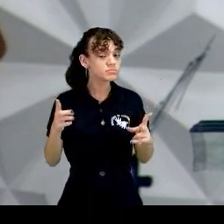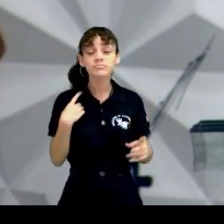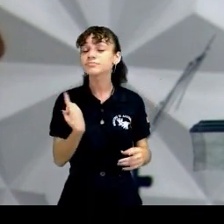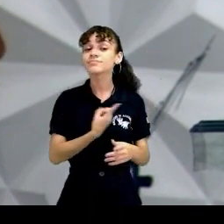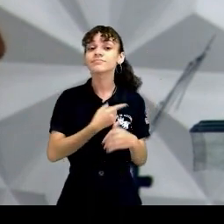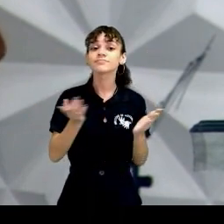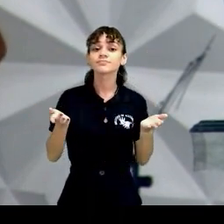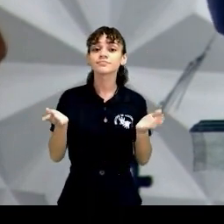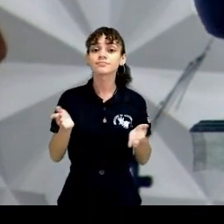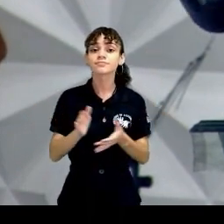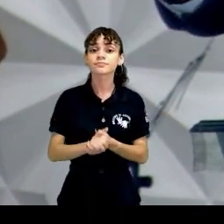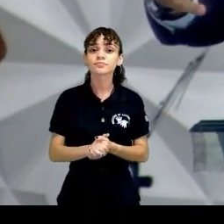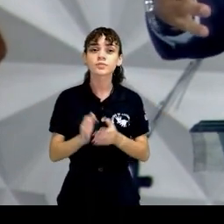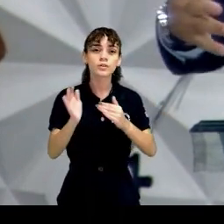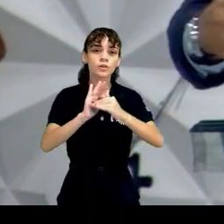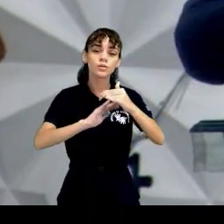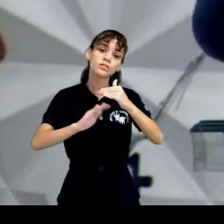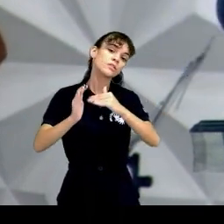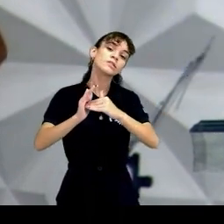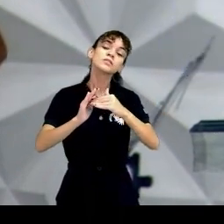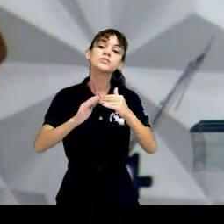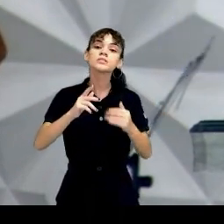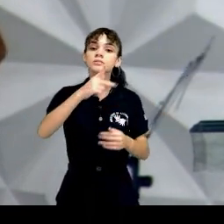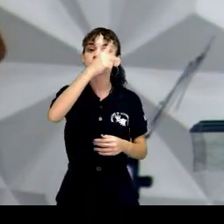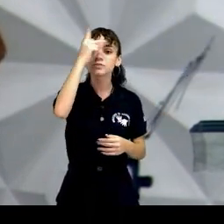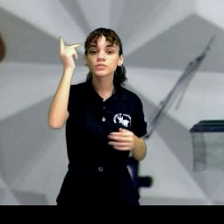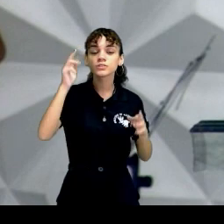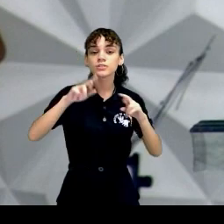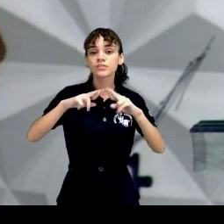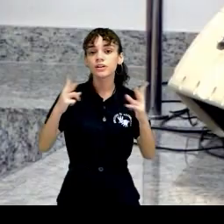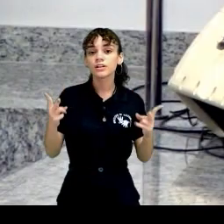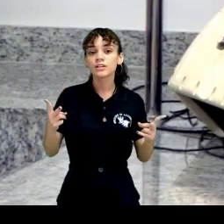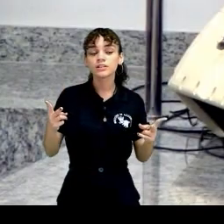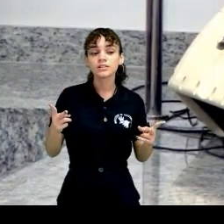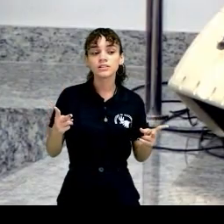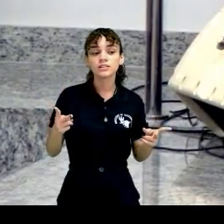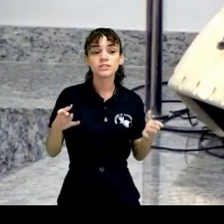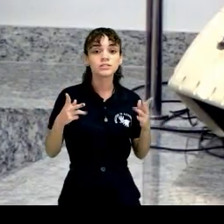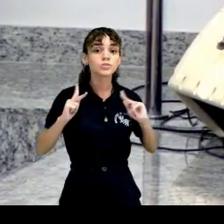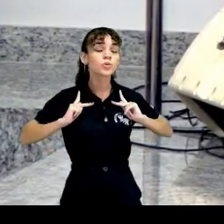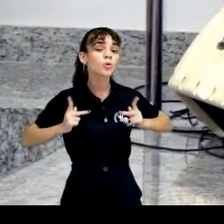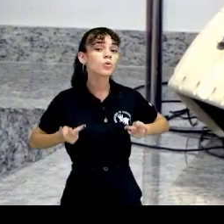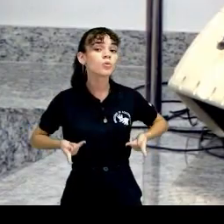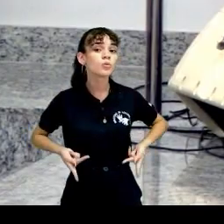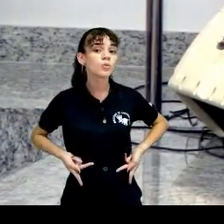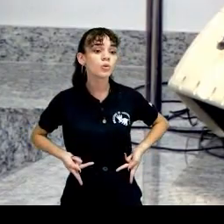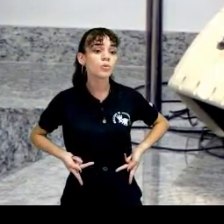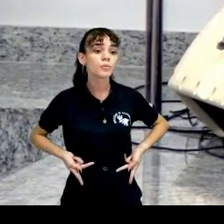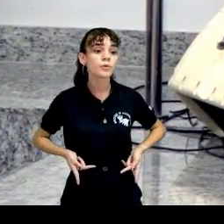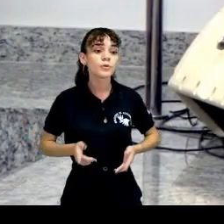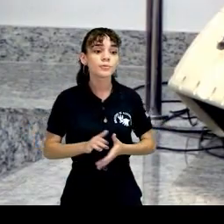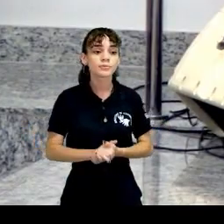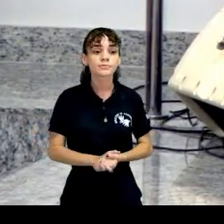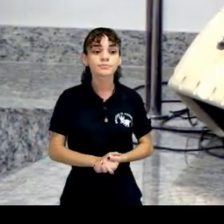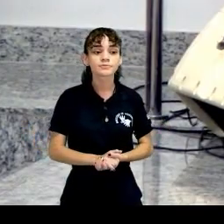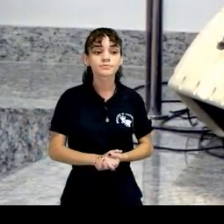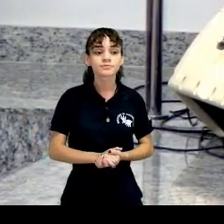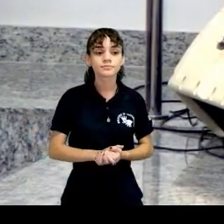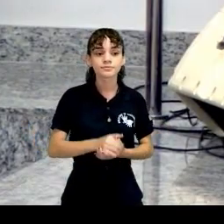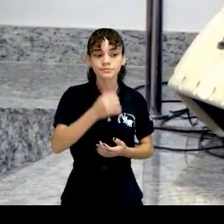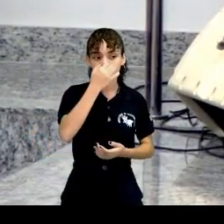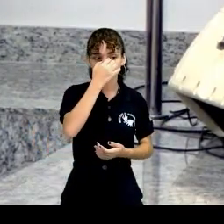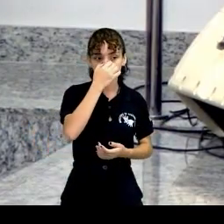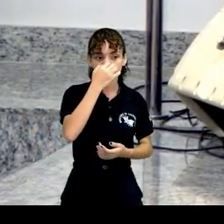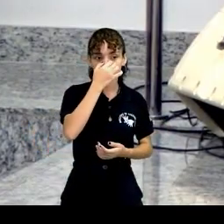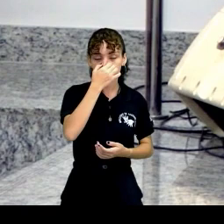sobrenome, dentro de um mesmo propósito, mesma unidade, dentro de um mesmo ideal de adorar e glorificar o nome do nosso Deus.